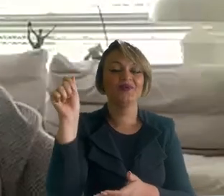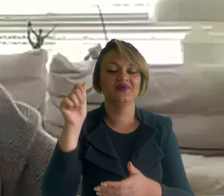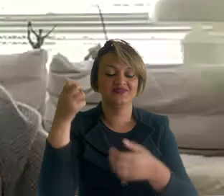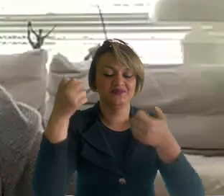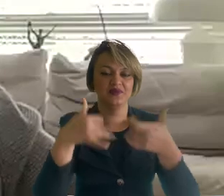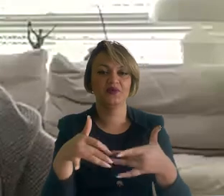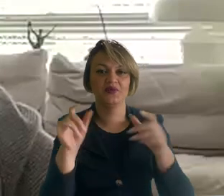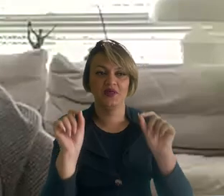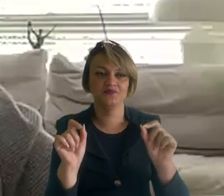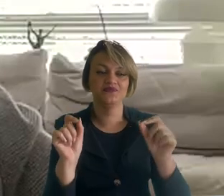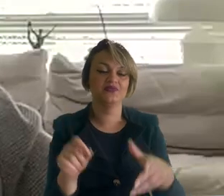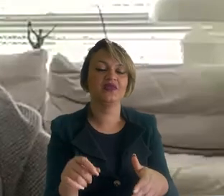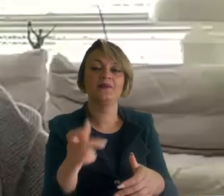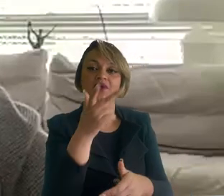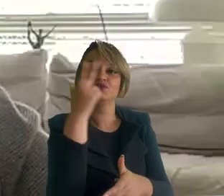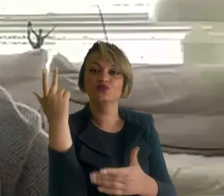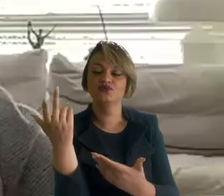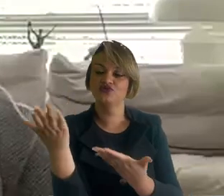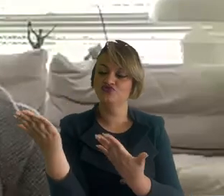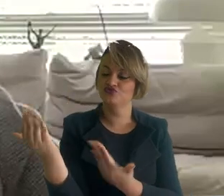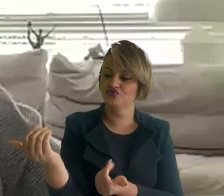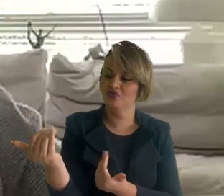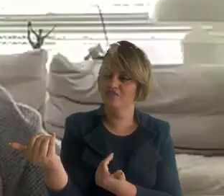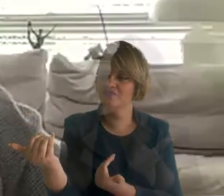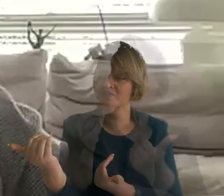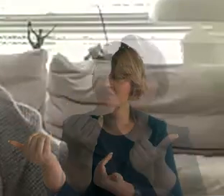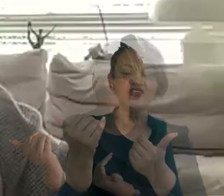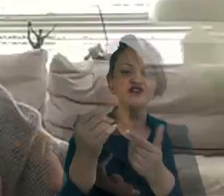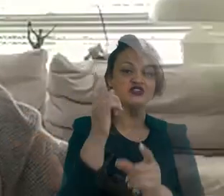diz Juventude é